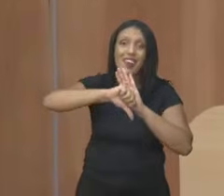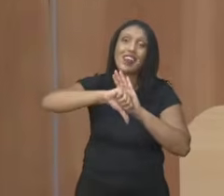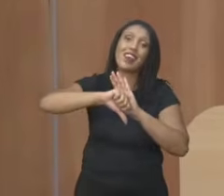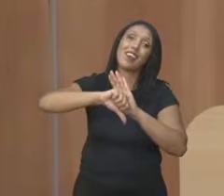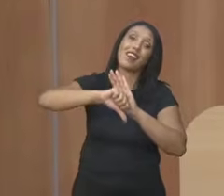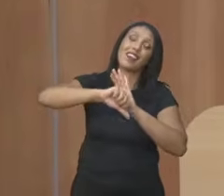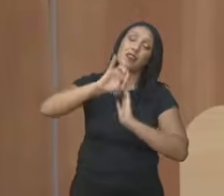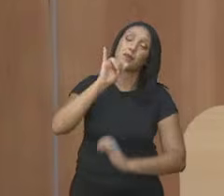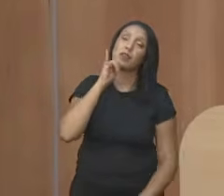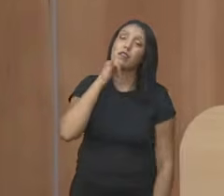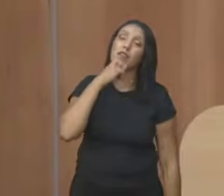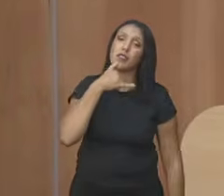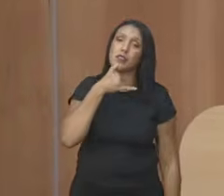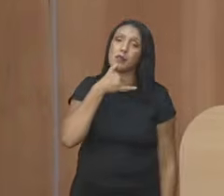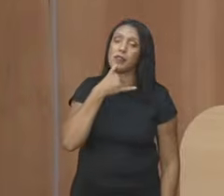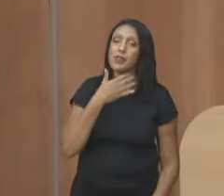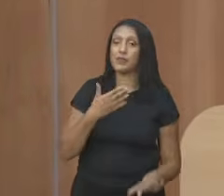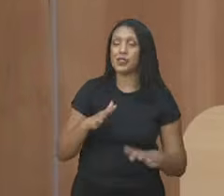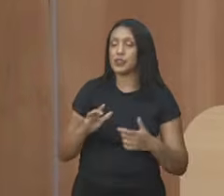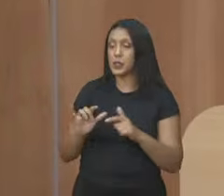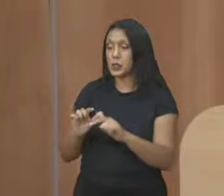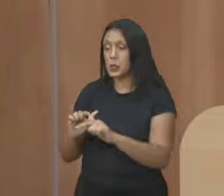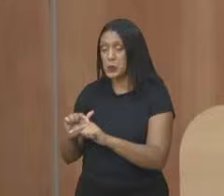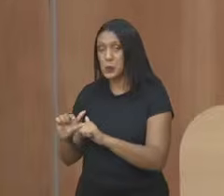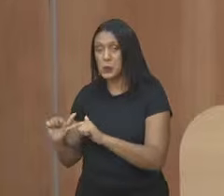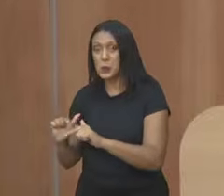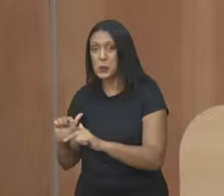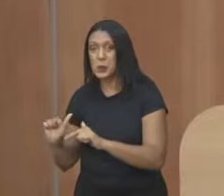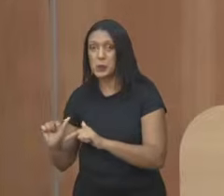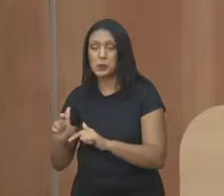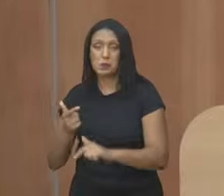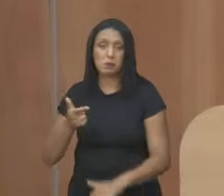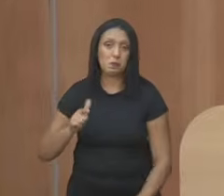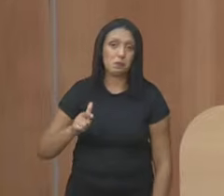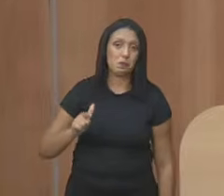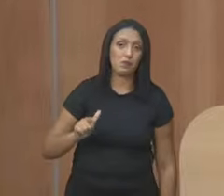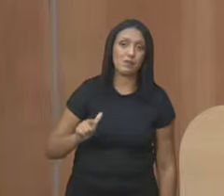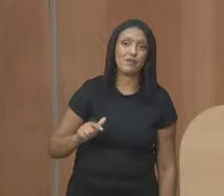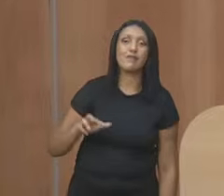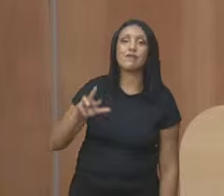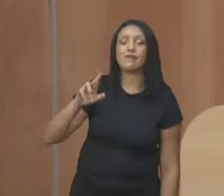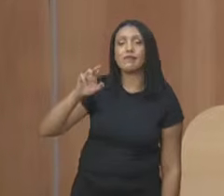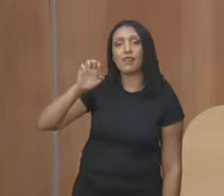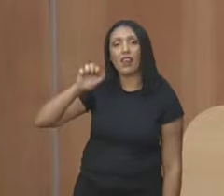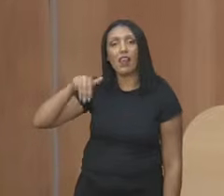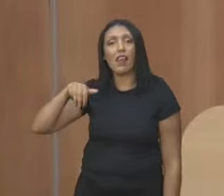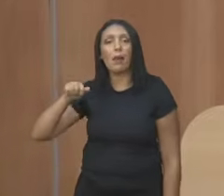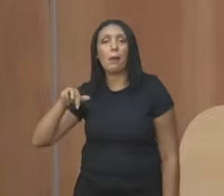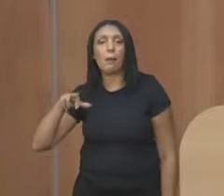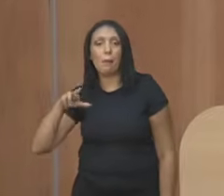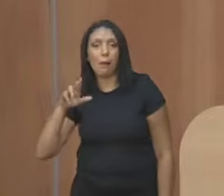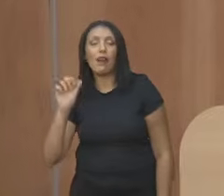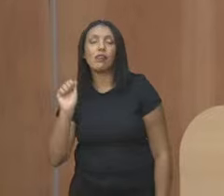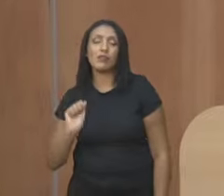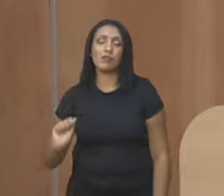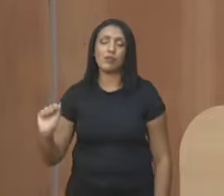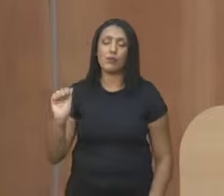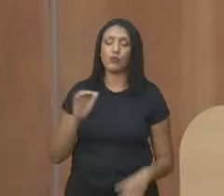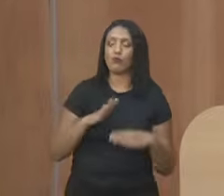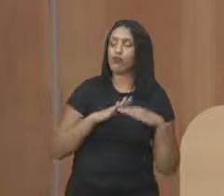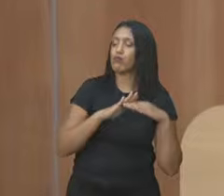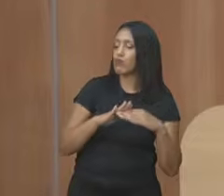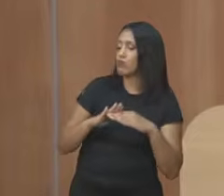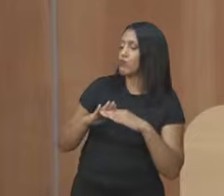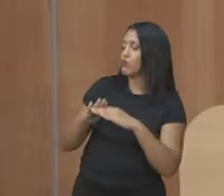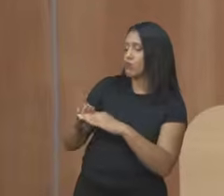um local que pague para se recuperar. Nós temos esse trabalho aqui na nossa cidade, da Remar, como outras entidades, que faz um